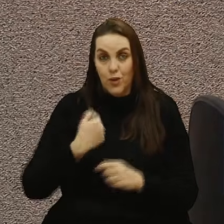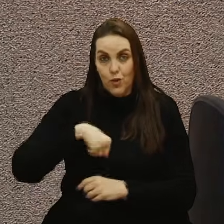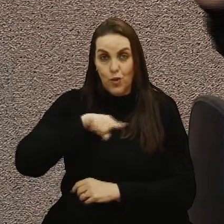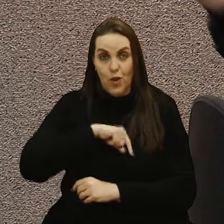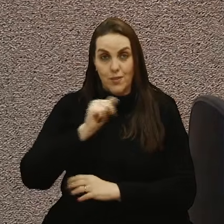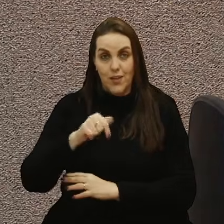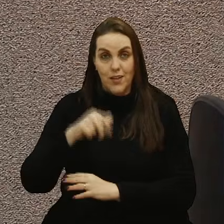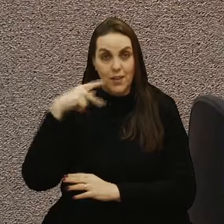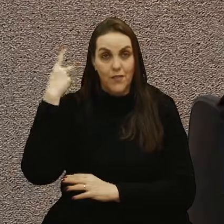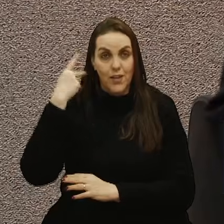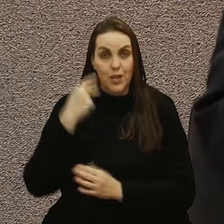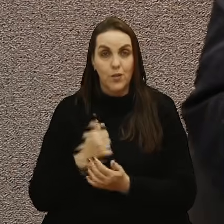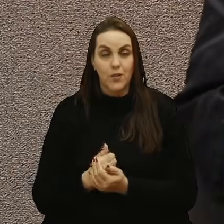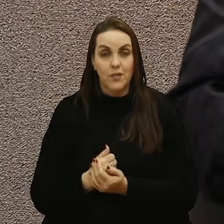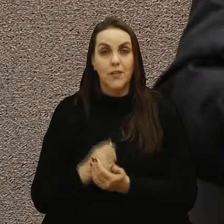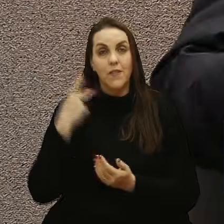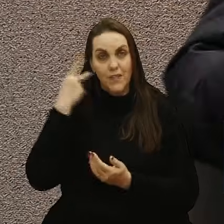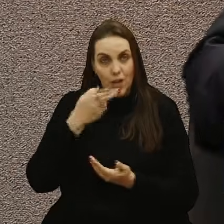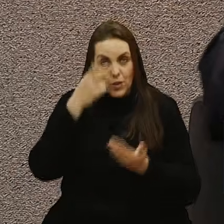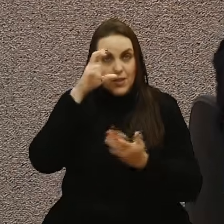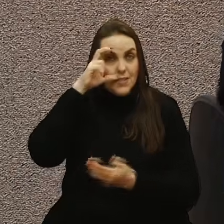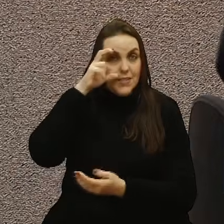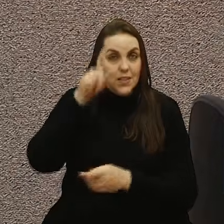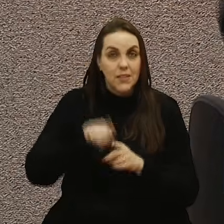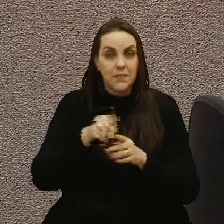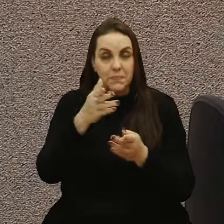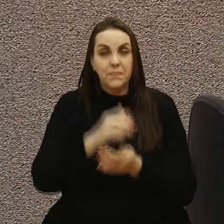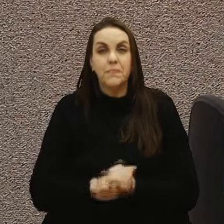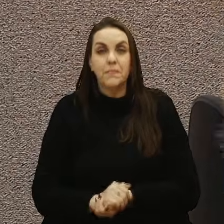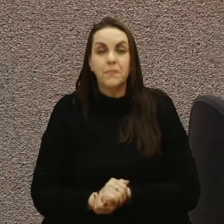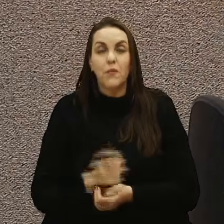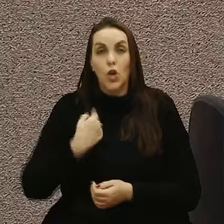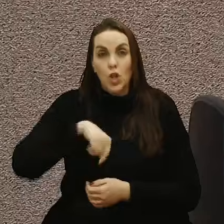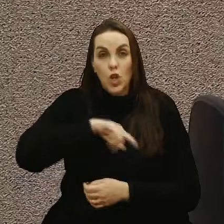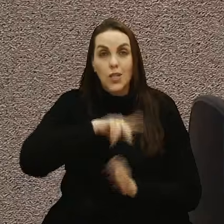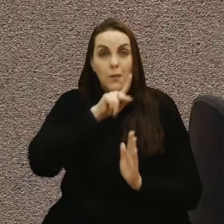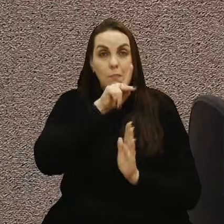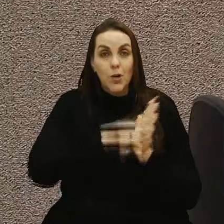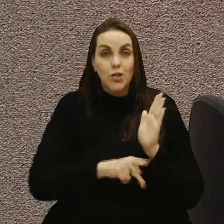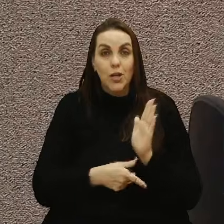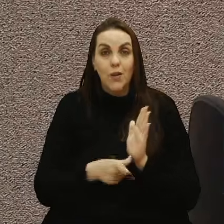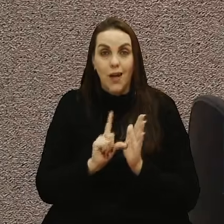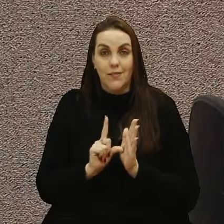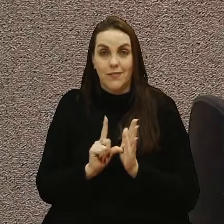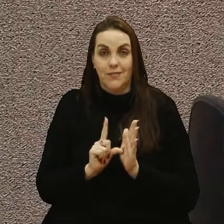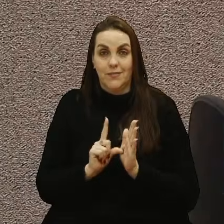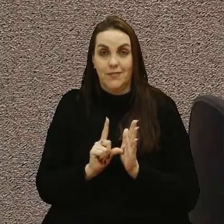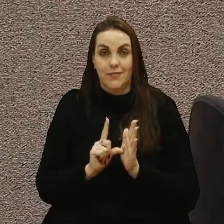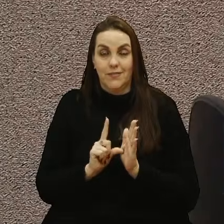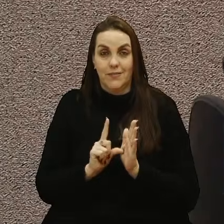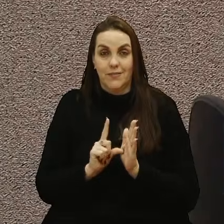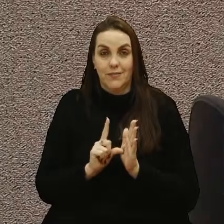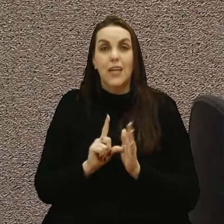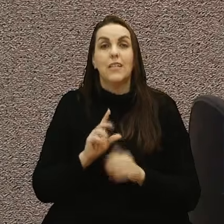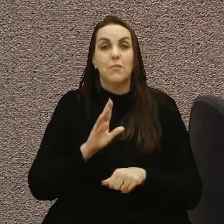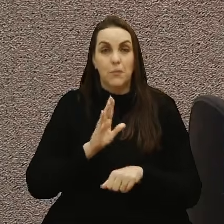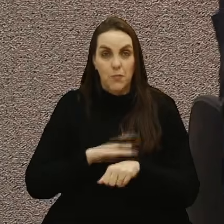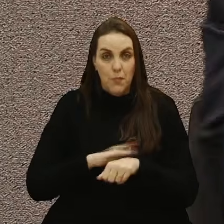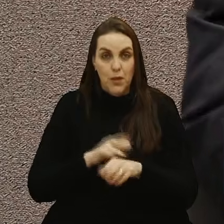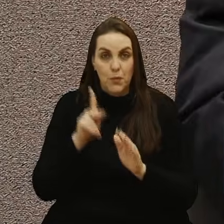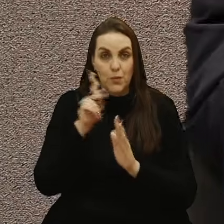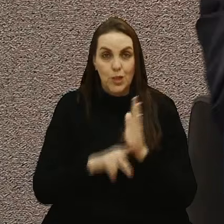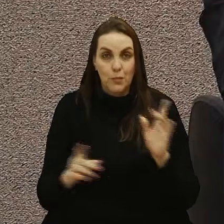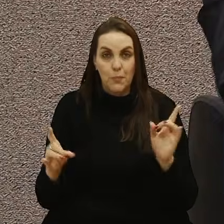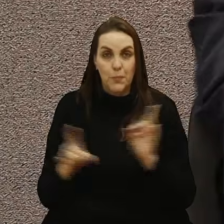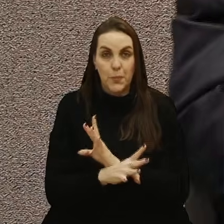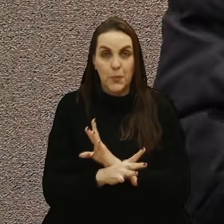parlamentares, vereadora Sandra, nós fizemos o projeto primeiro. E quando tem o projeto